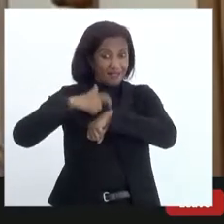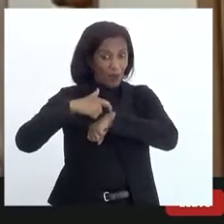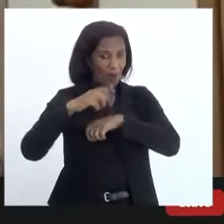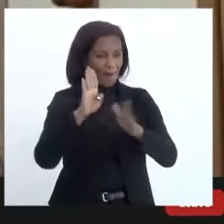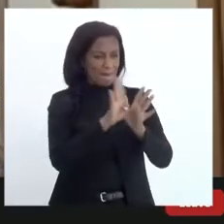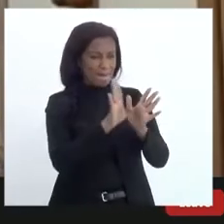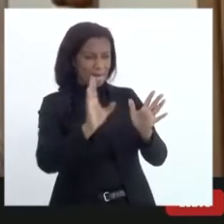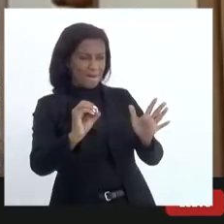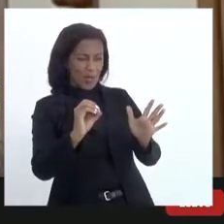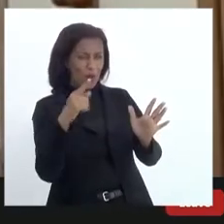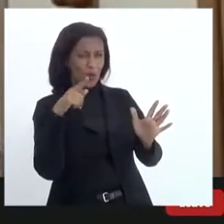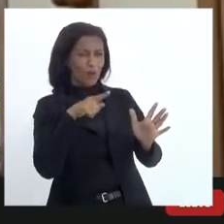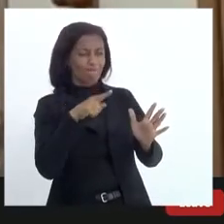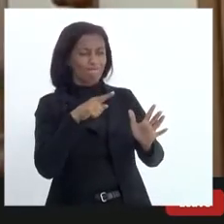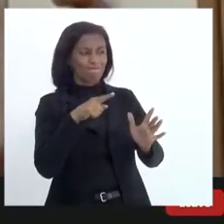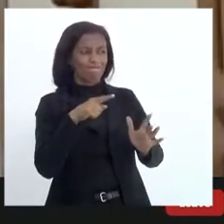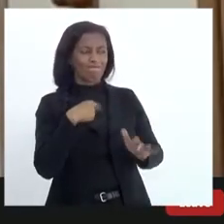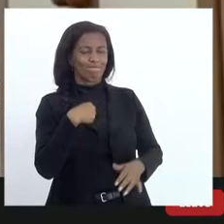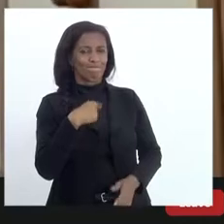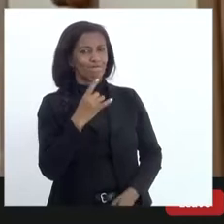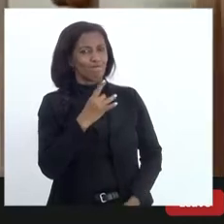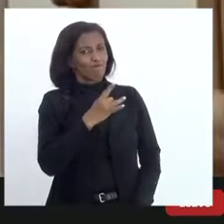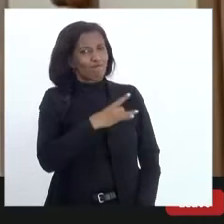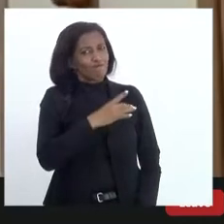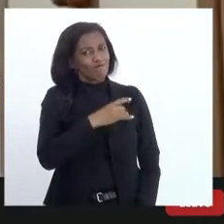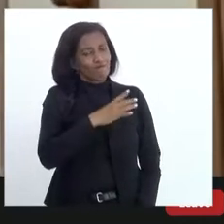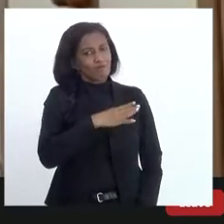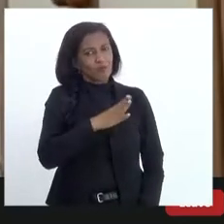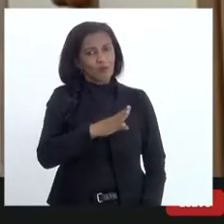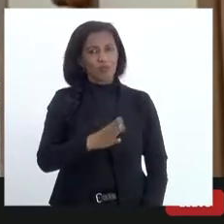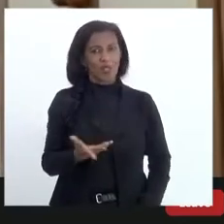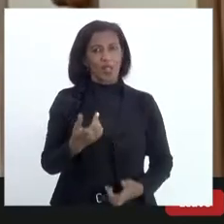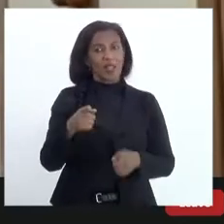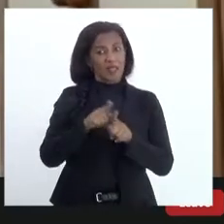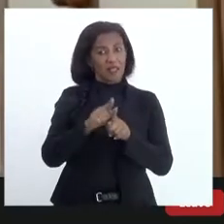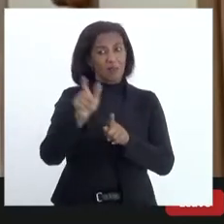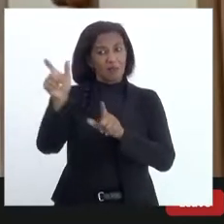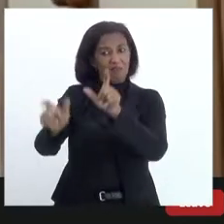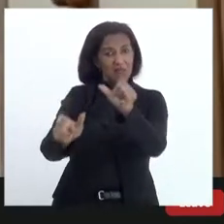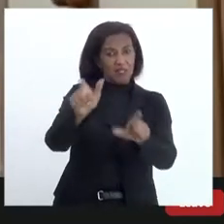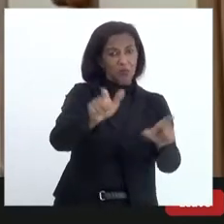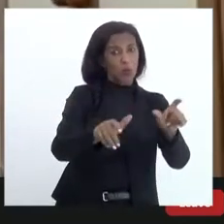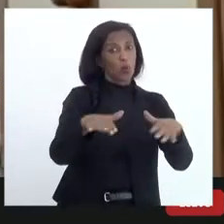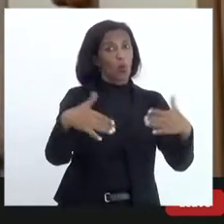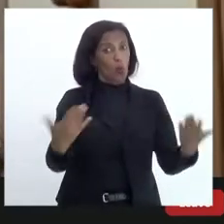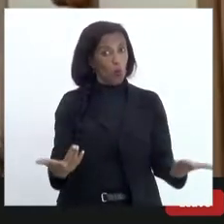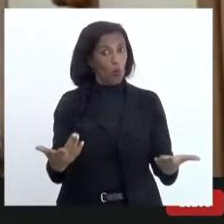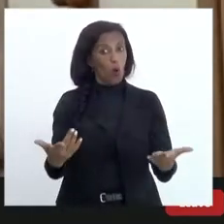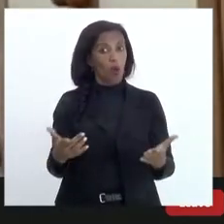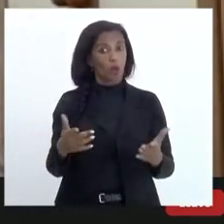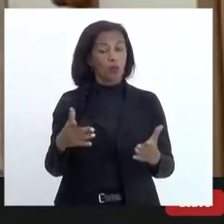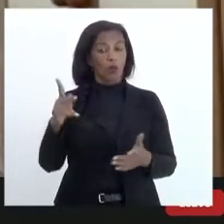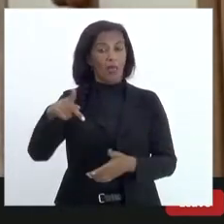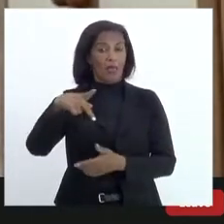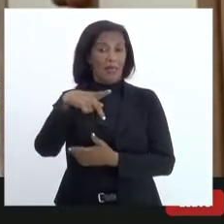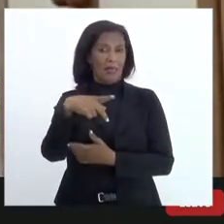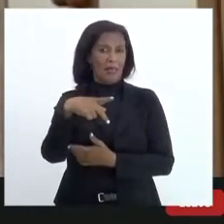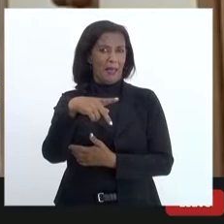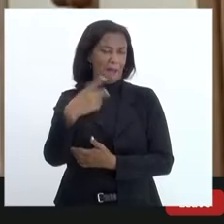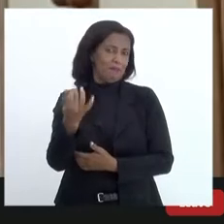ali você acaba, por medo até mesmo dos agressores, né, quando é o caso de grupos paramilitares,